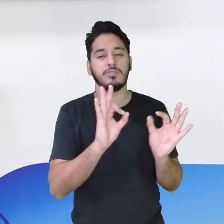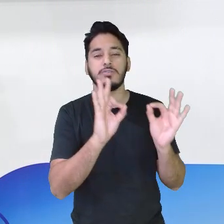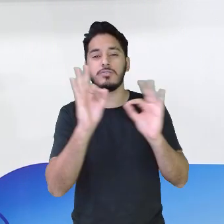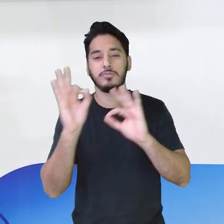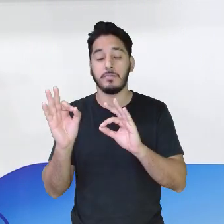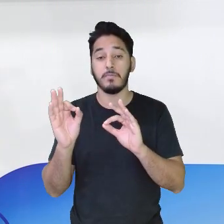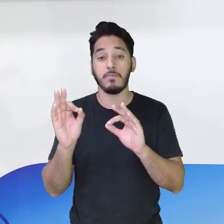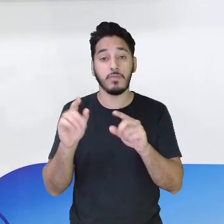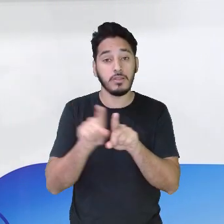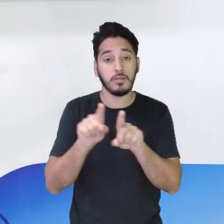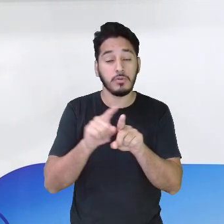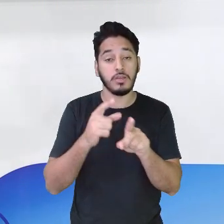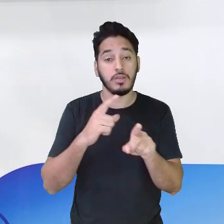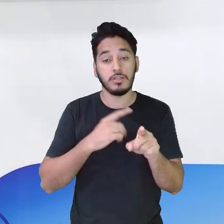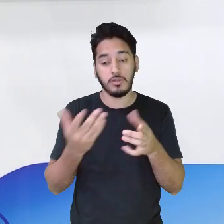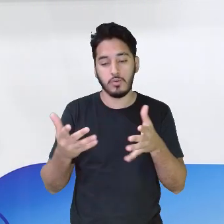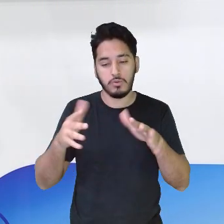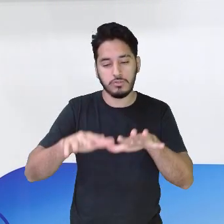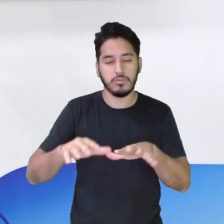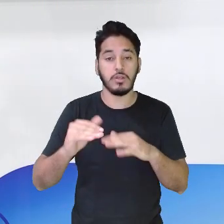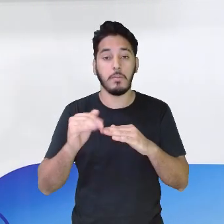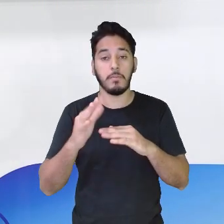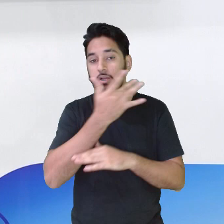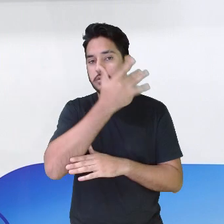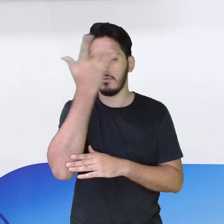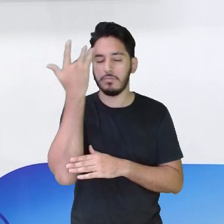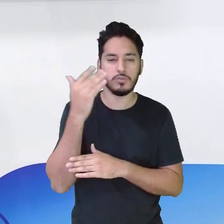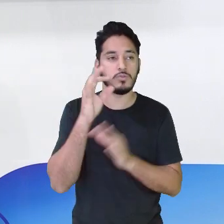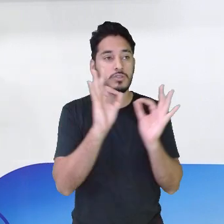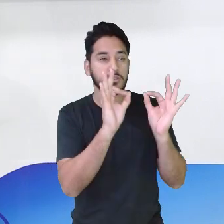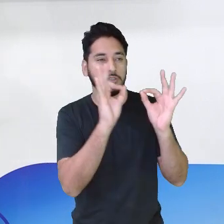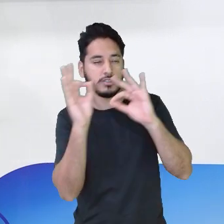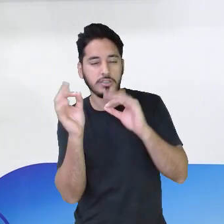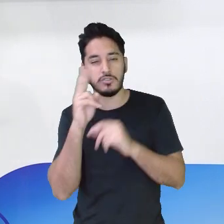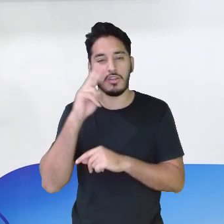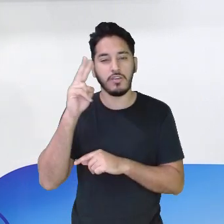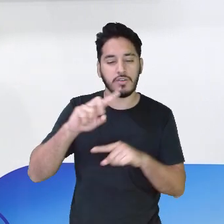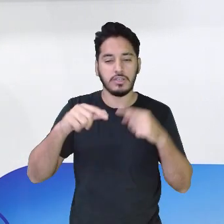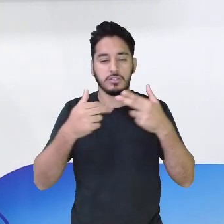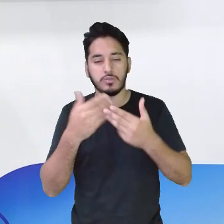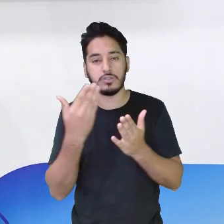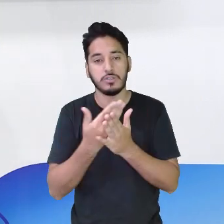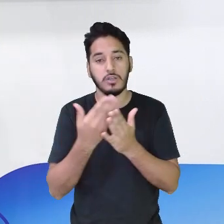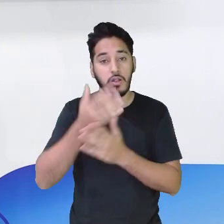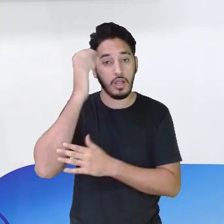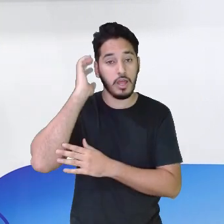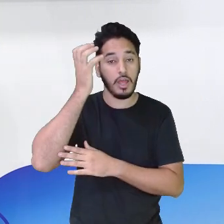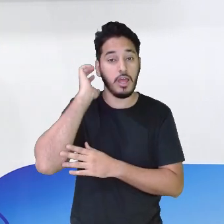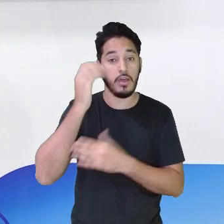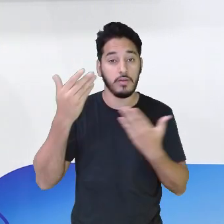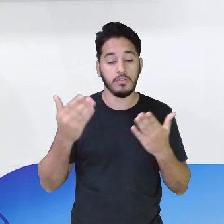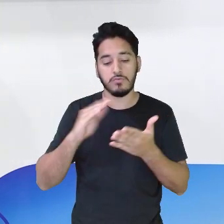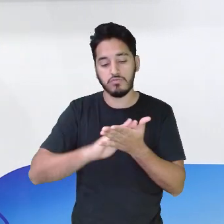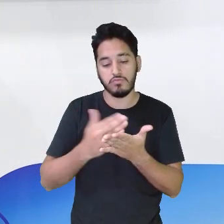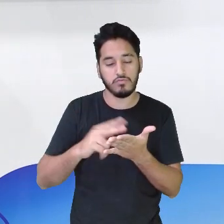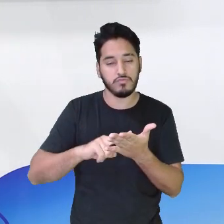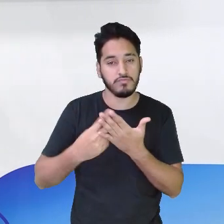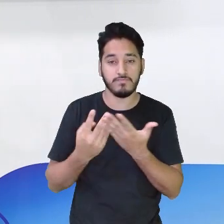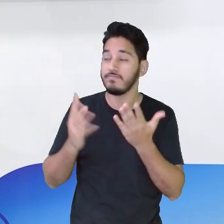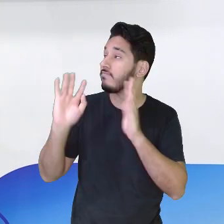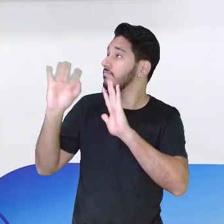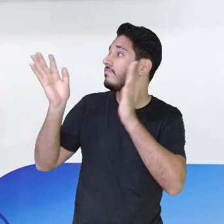para garantir a inclusão, para que mais pessoas acessem as nossas aulas, Everton está aqui fazendo